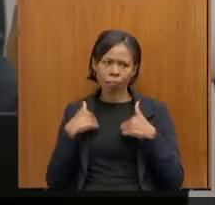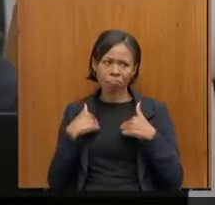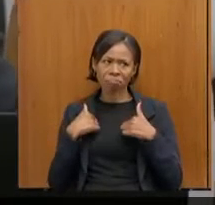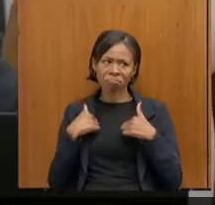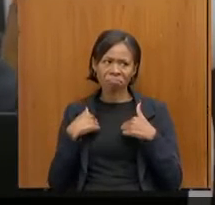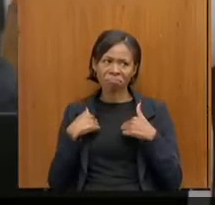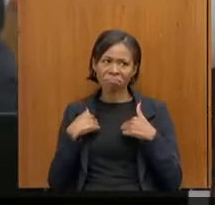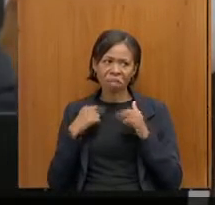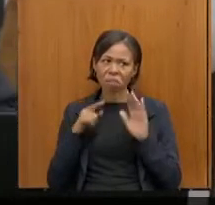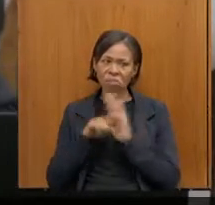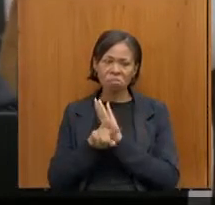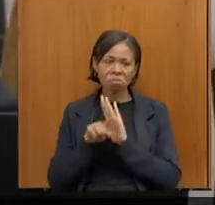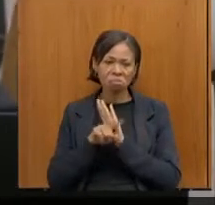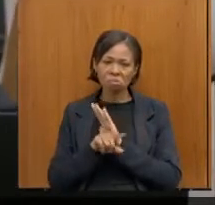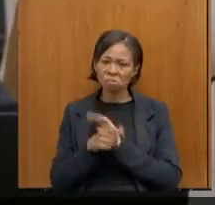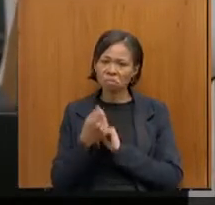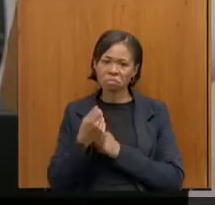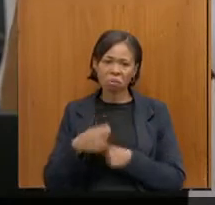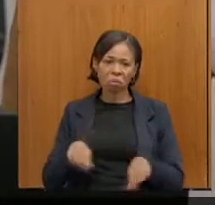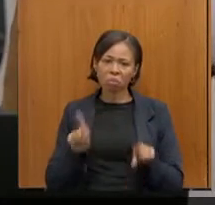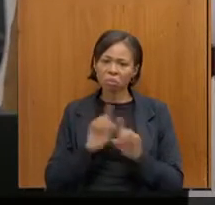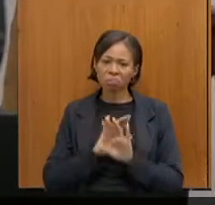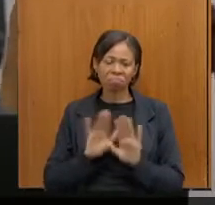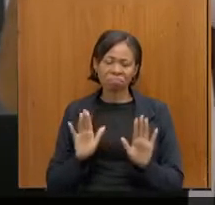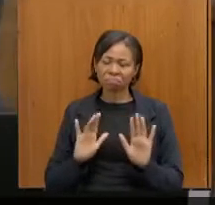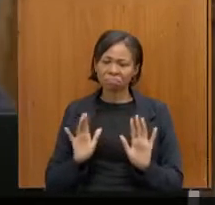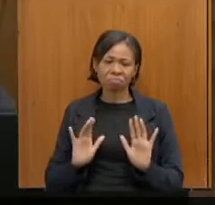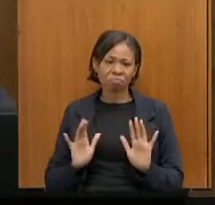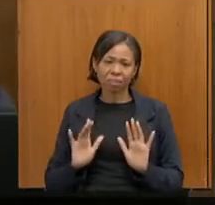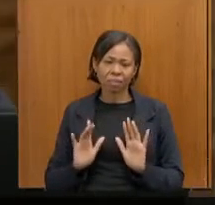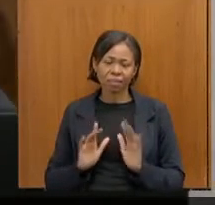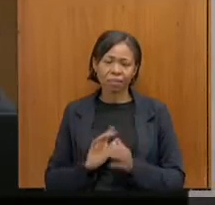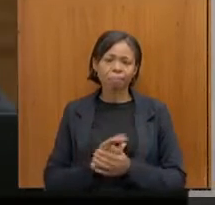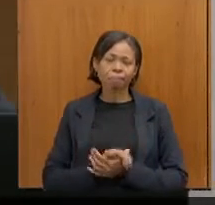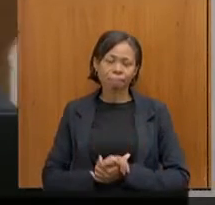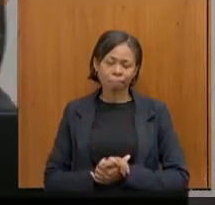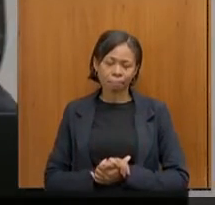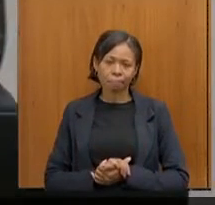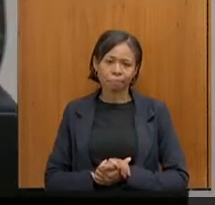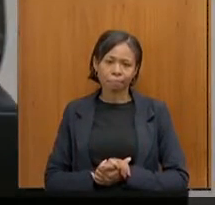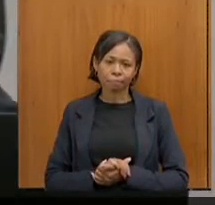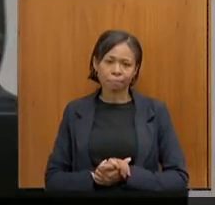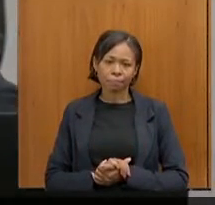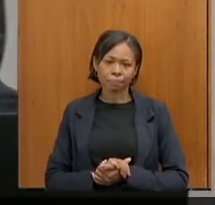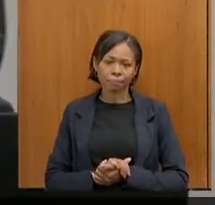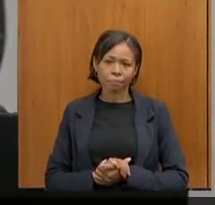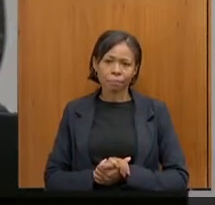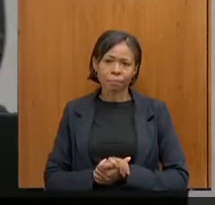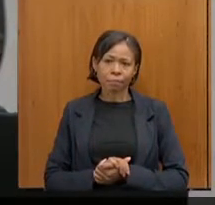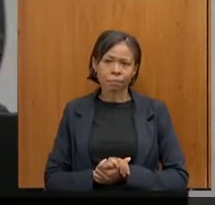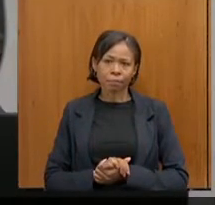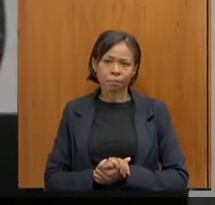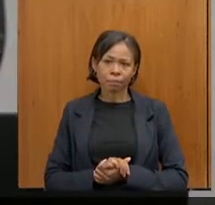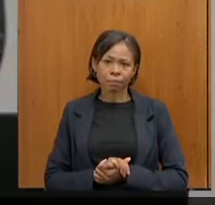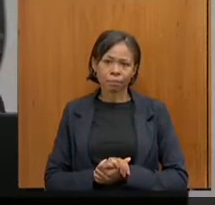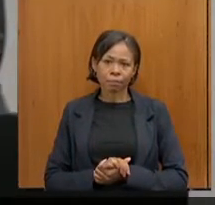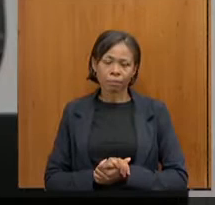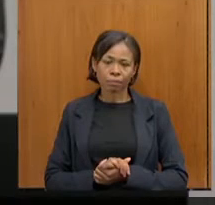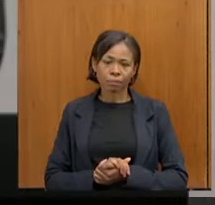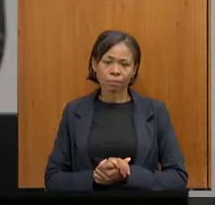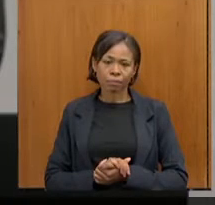perguntas tinha que preparado para fazer a vossa para fazê-lo